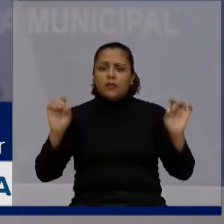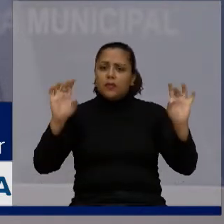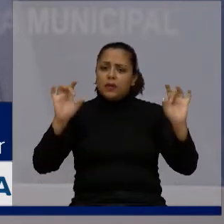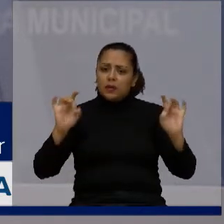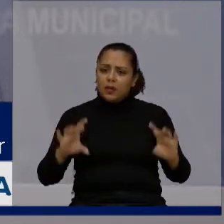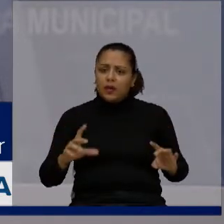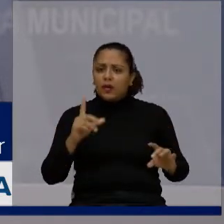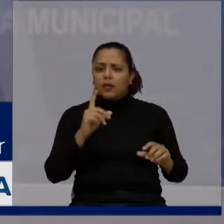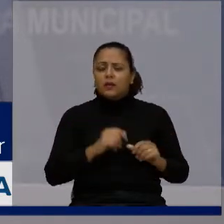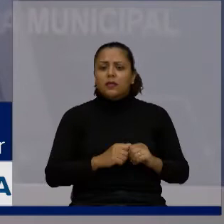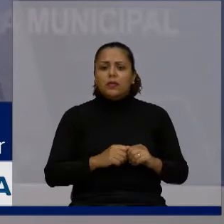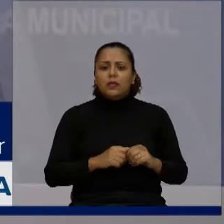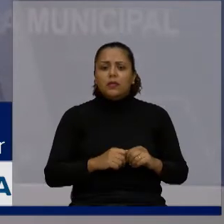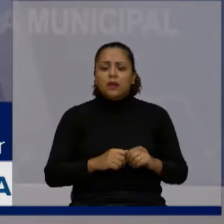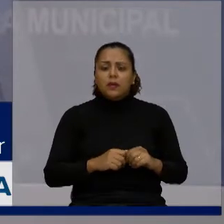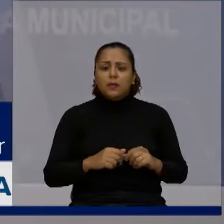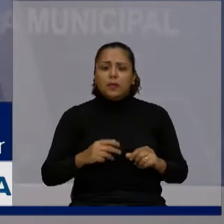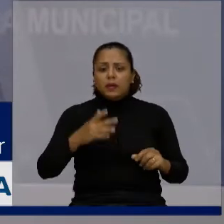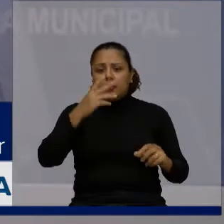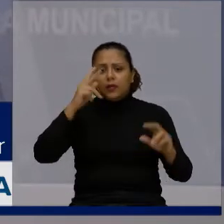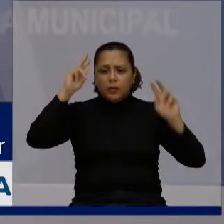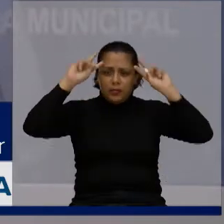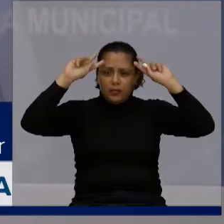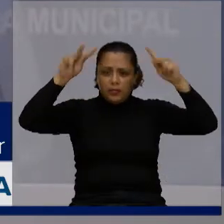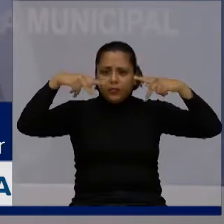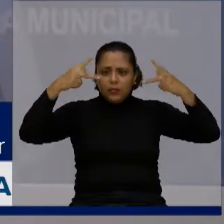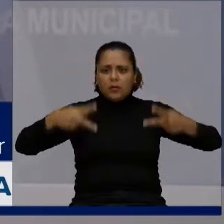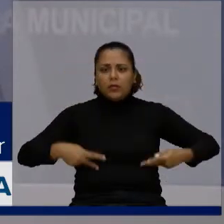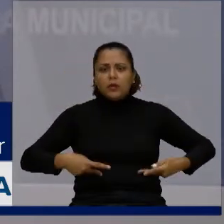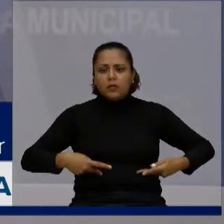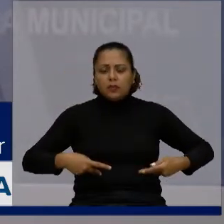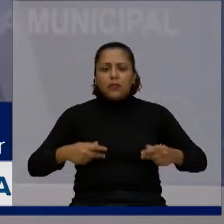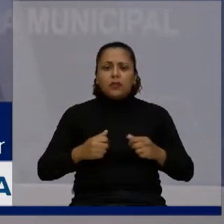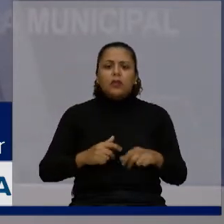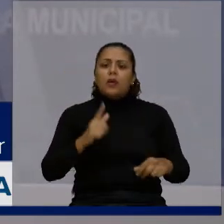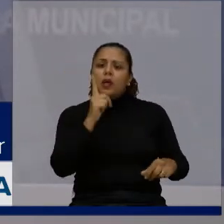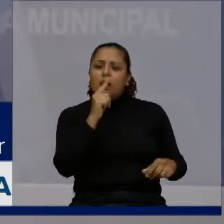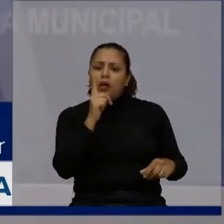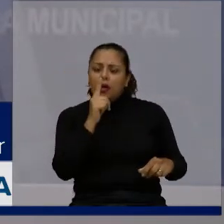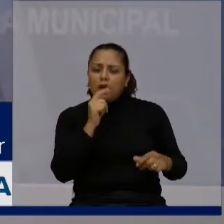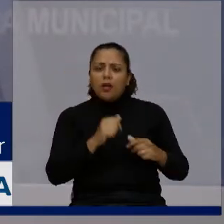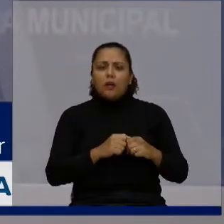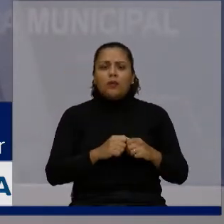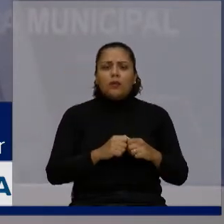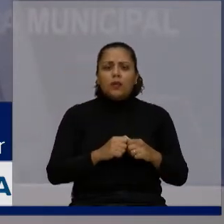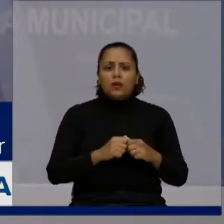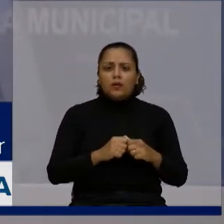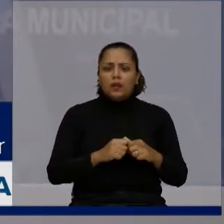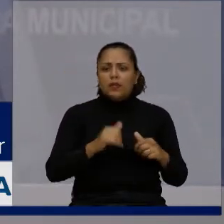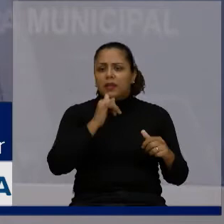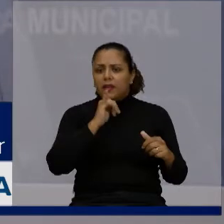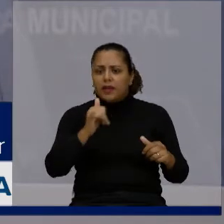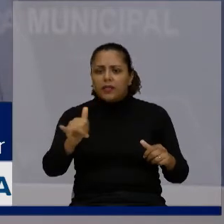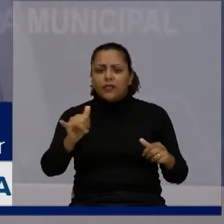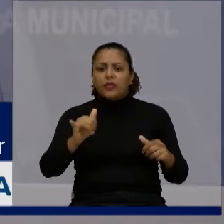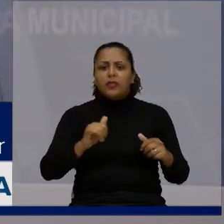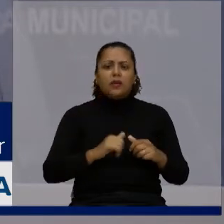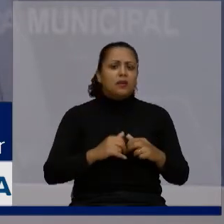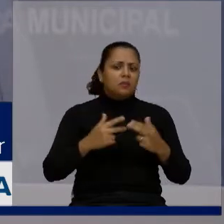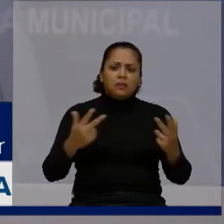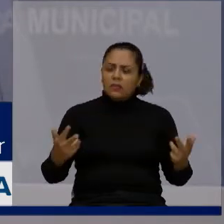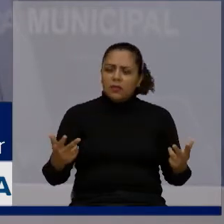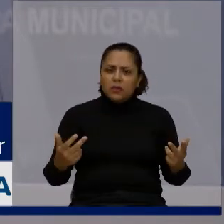água, energia elétrica, mesmo na ocorrência de um inadimplemento dos pagamentos pelos cidadãos